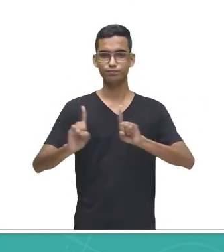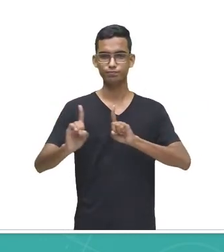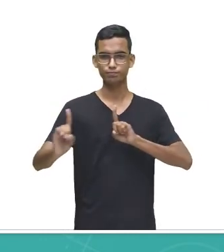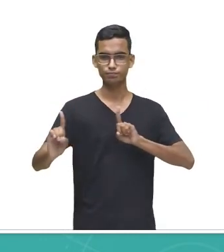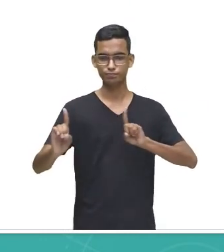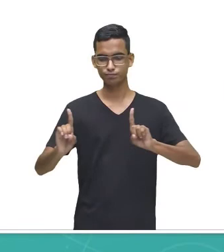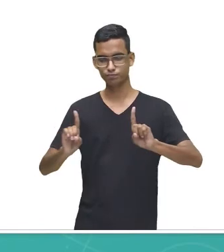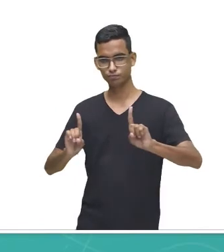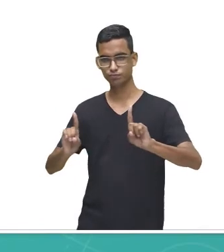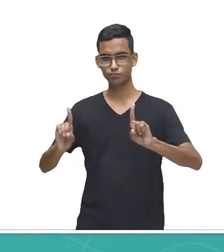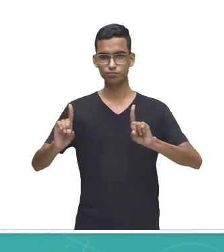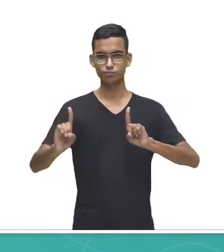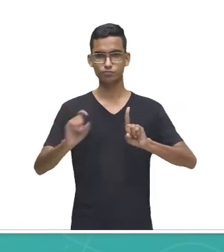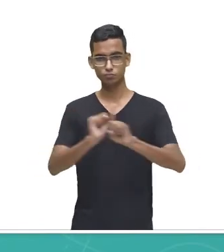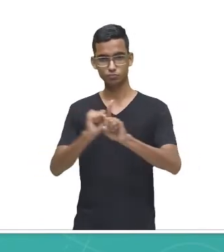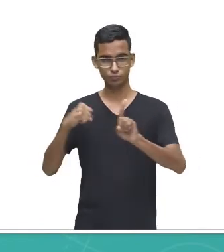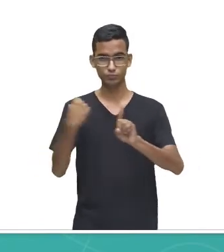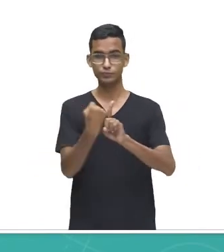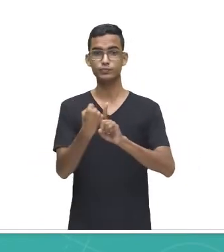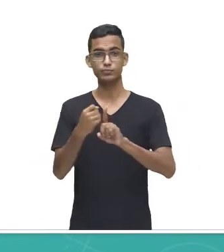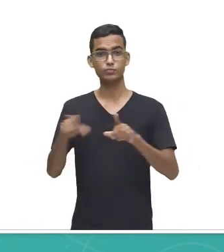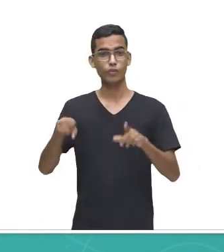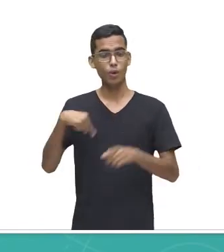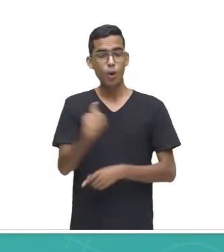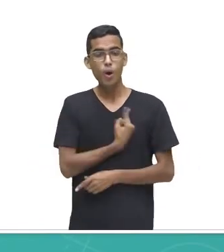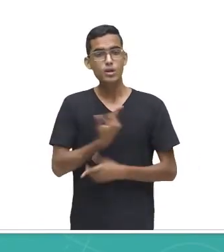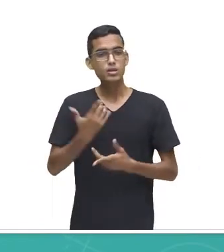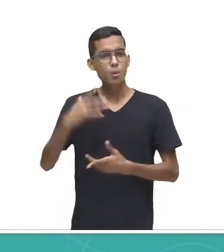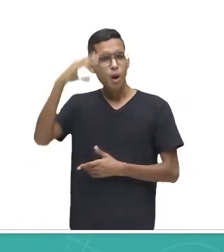Estamos reaprendendo um novo